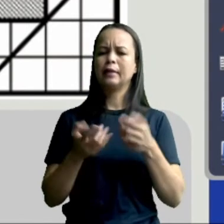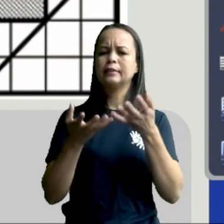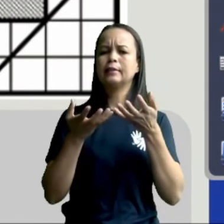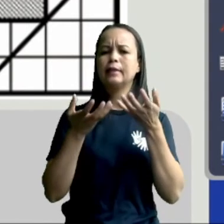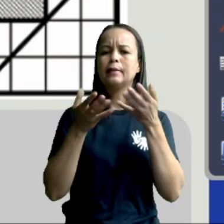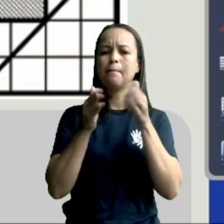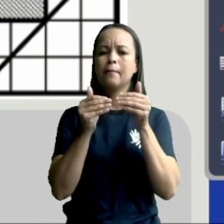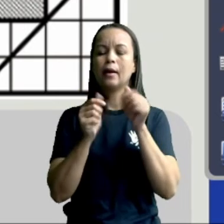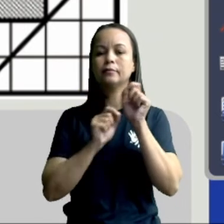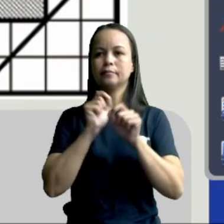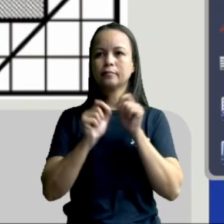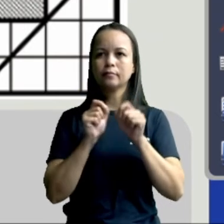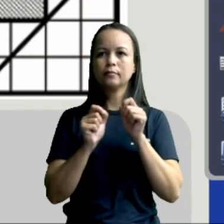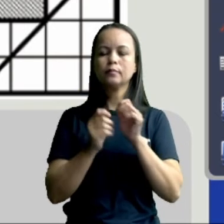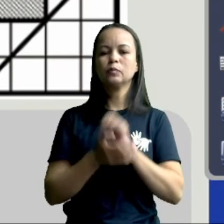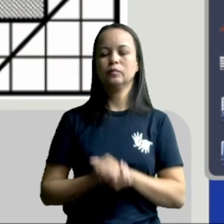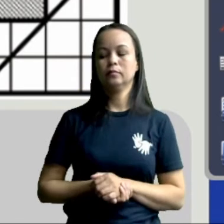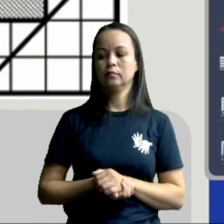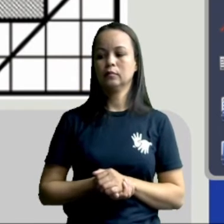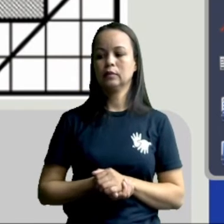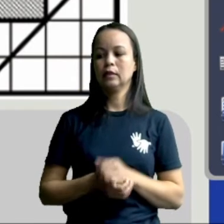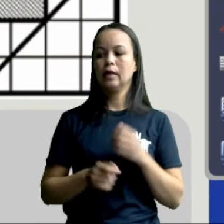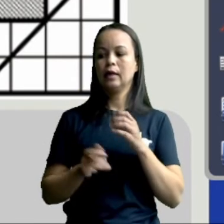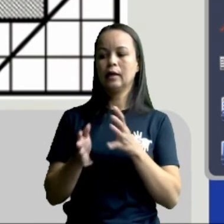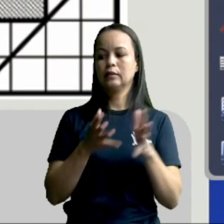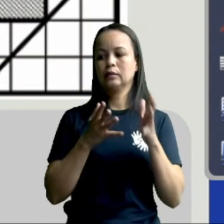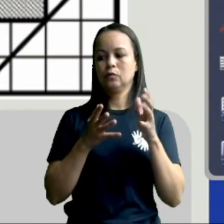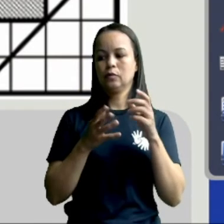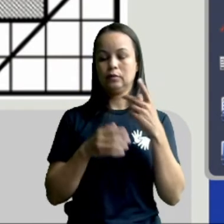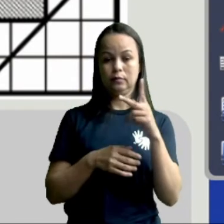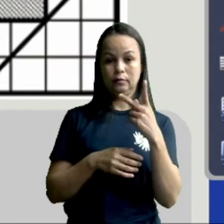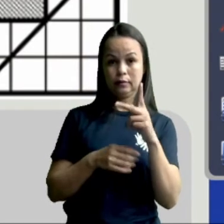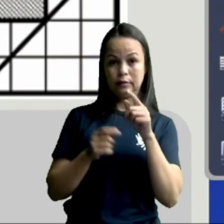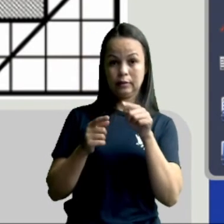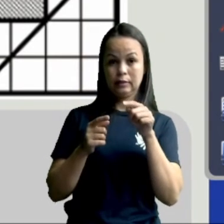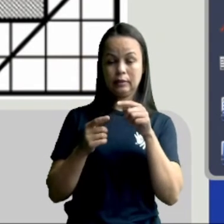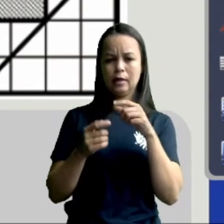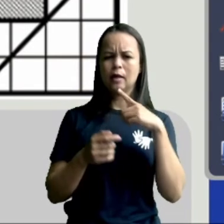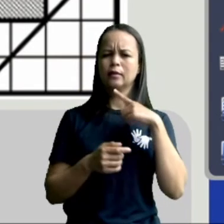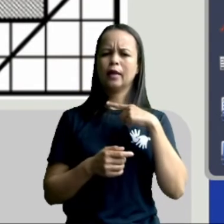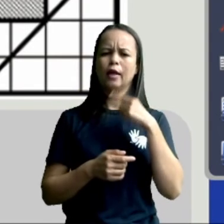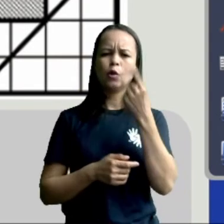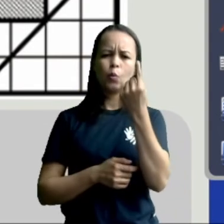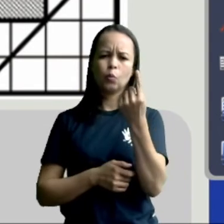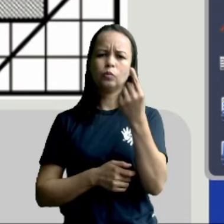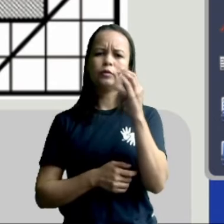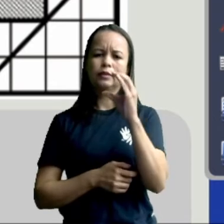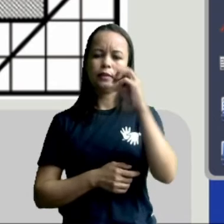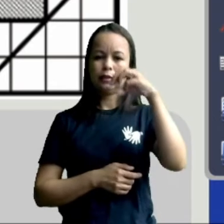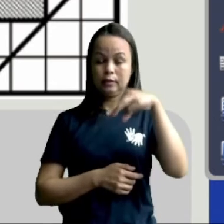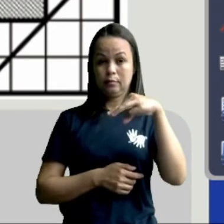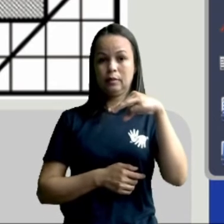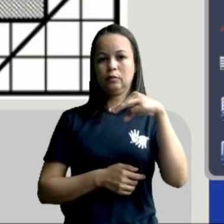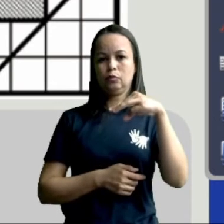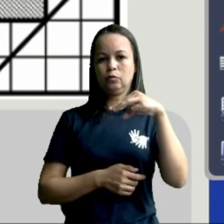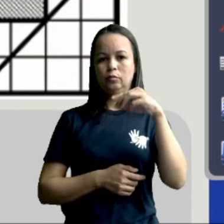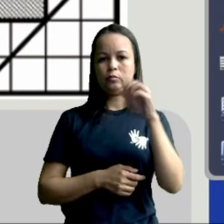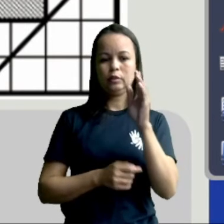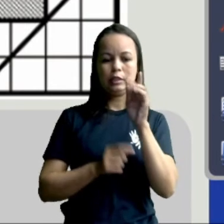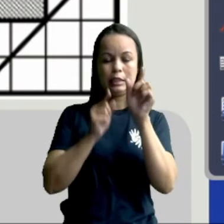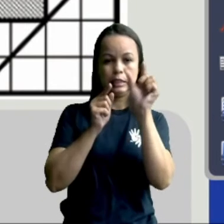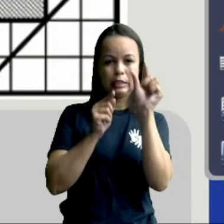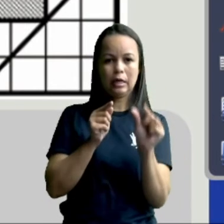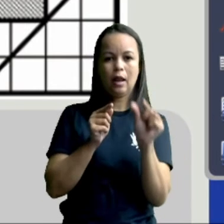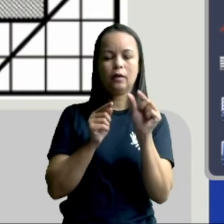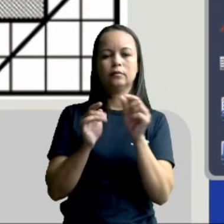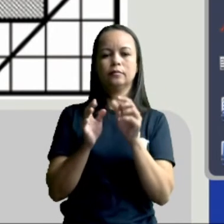diz? O que ele pede aqui, né? Cada quadradinho da malha quadriculada abaixo tem 1 centímetro de lado. Então, foi aquilo que a